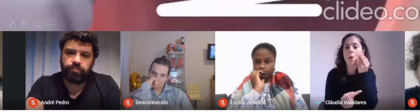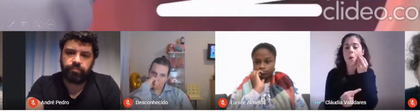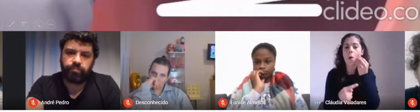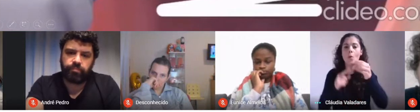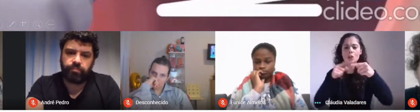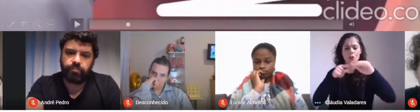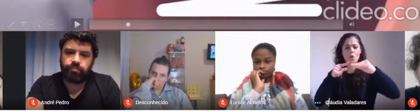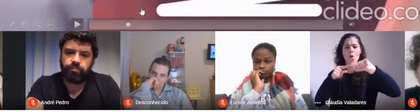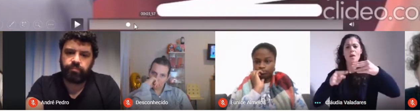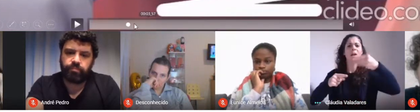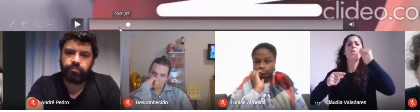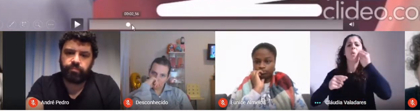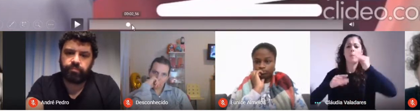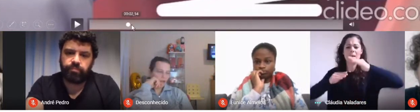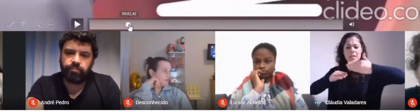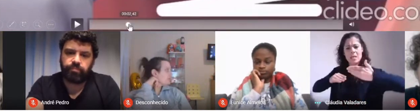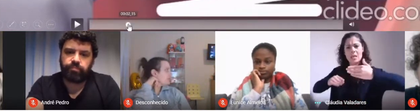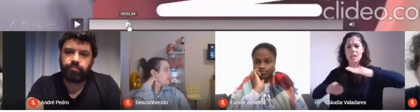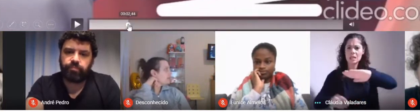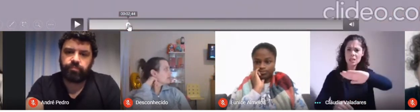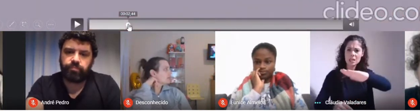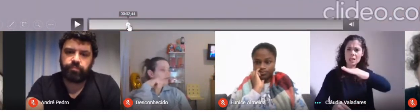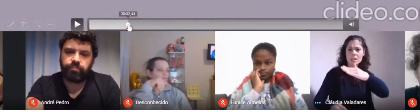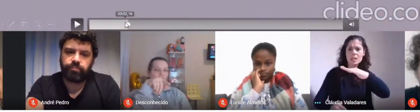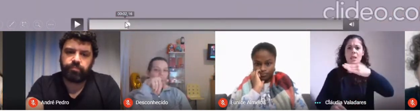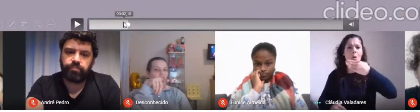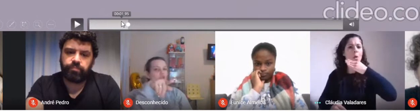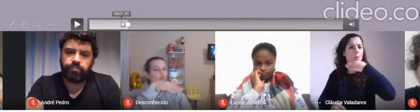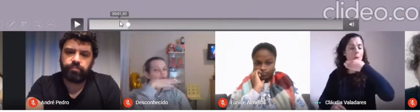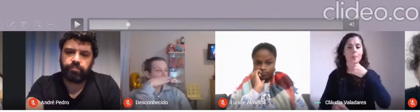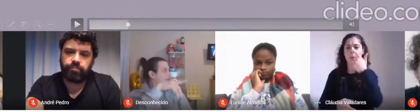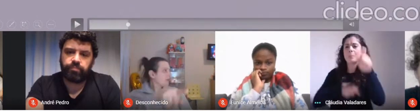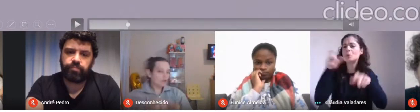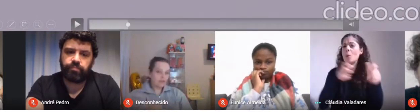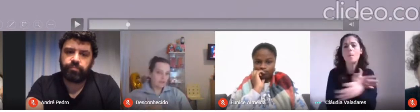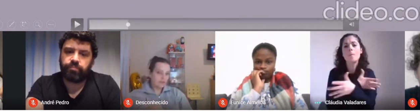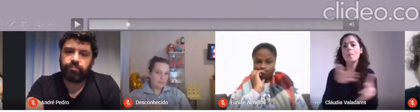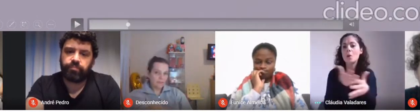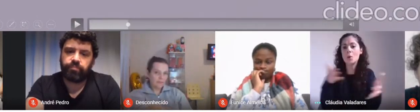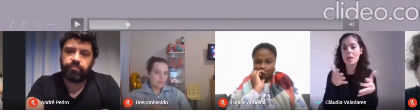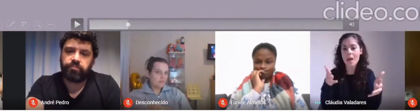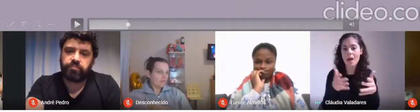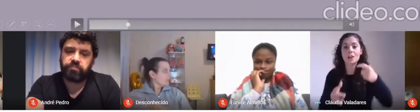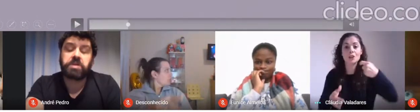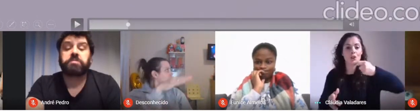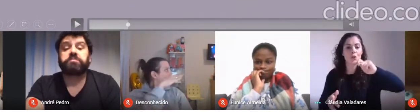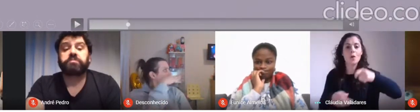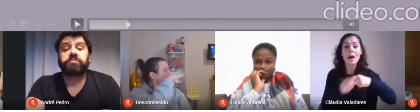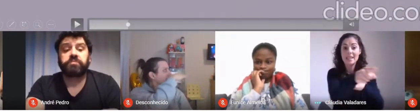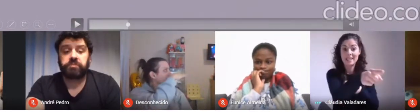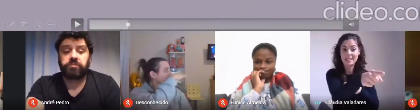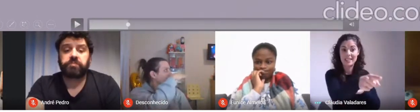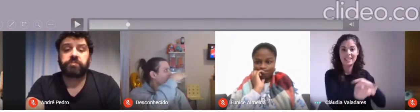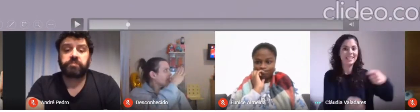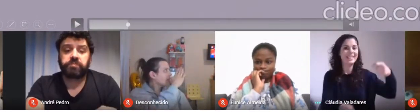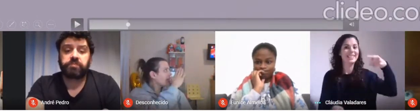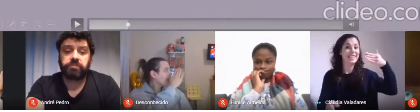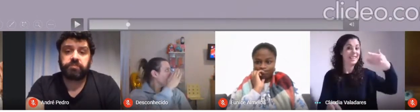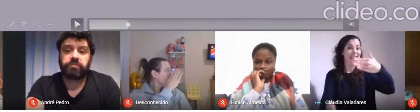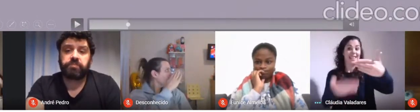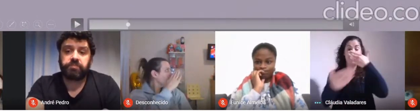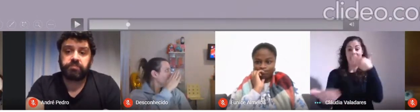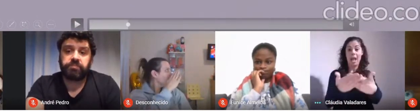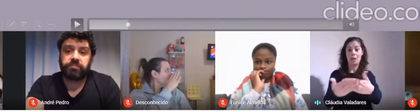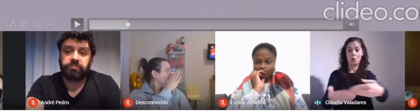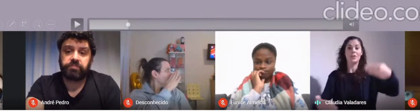da escova. Por exemplo, a maior parte das pessoas coloca a escova assim,